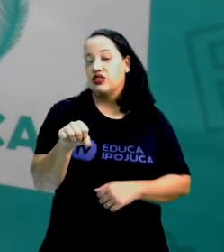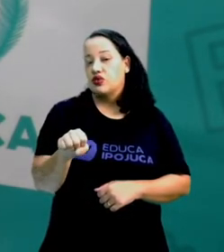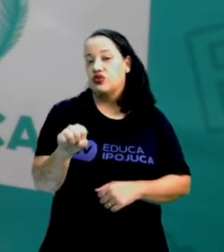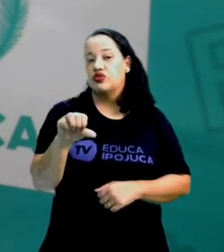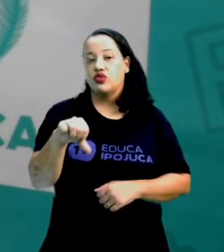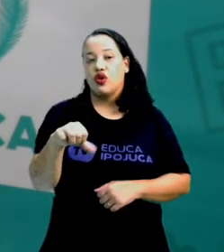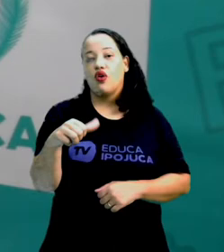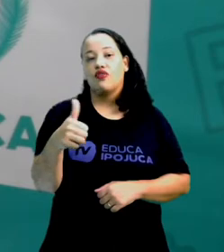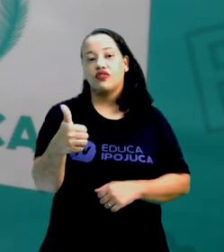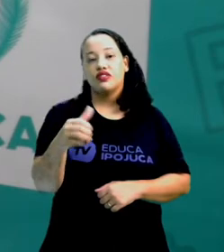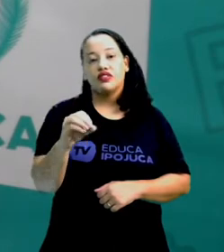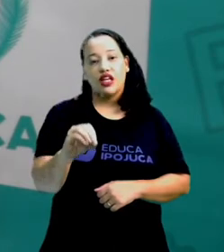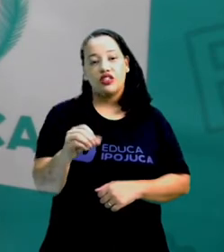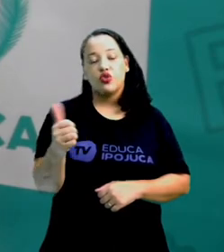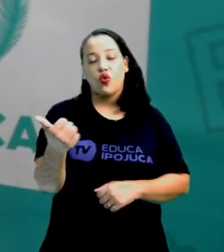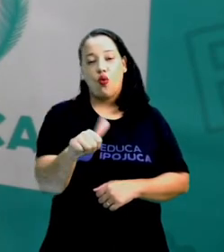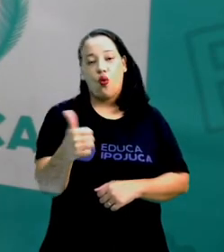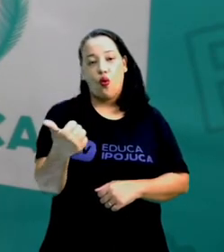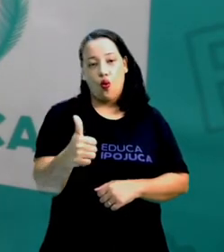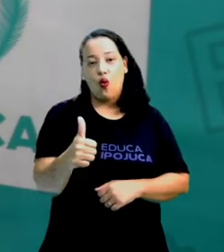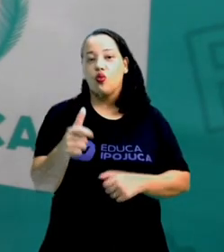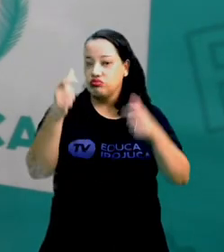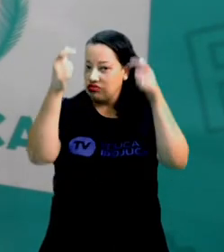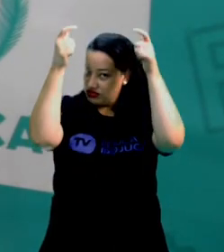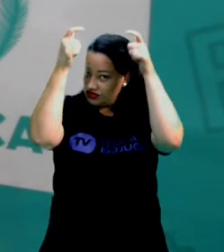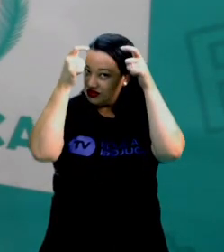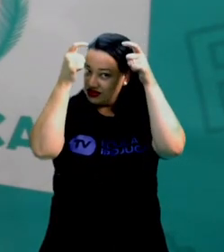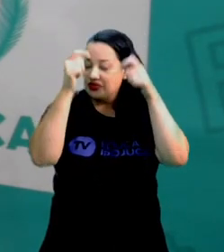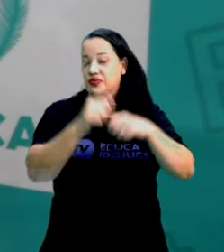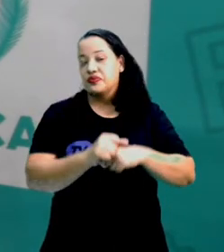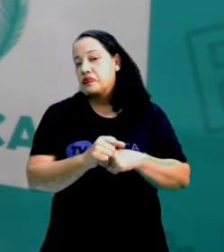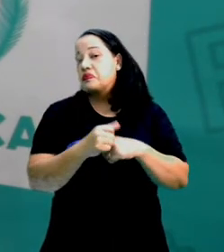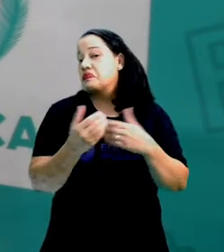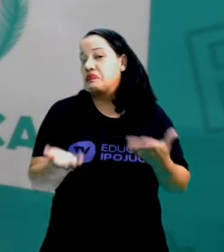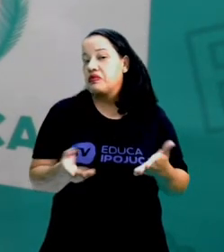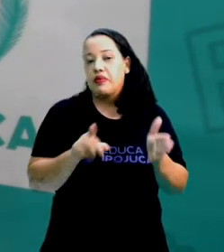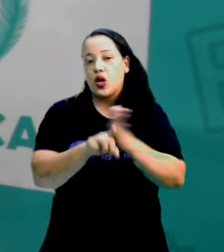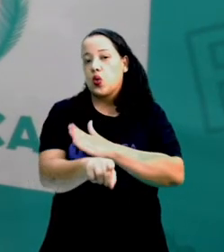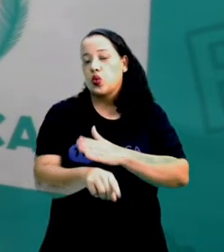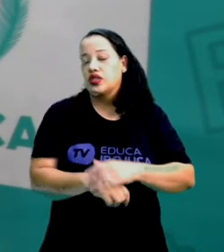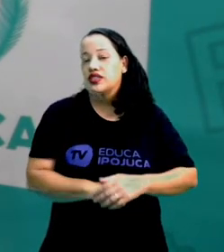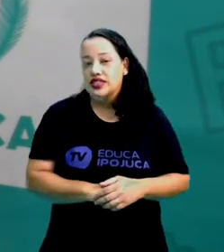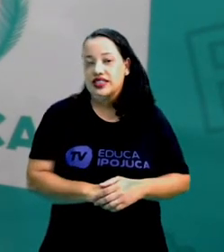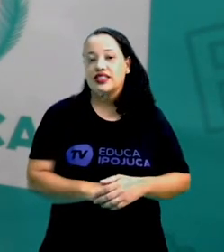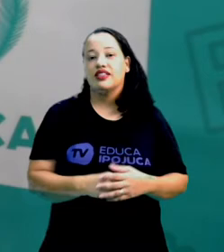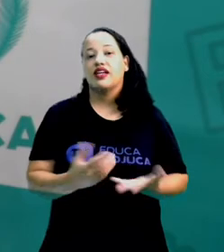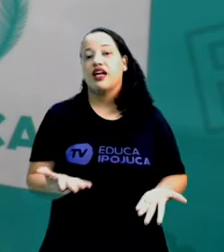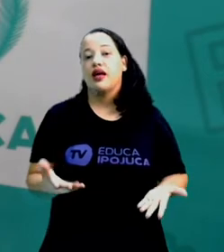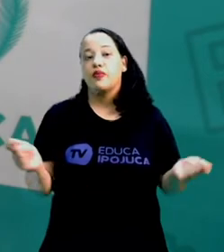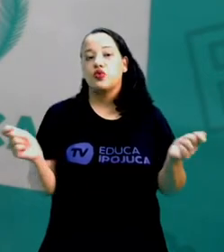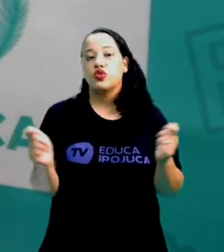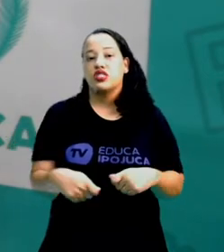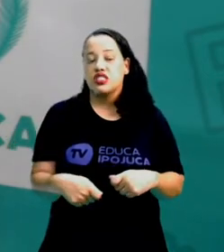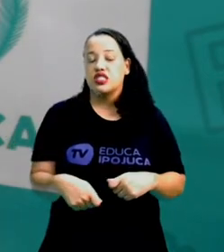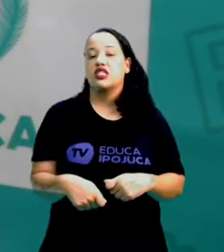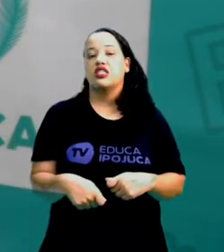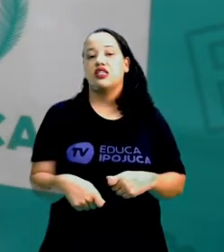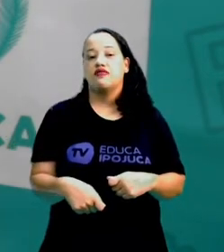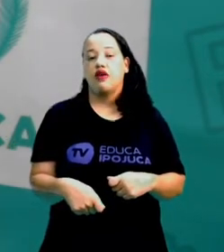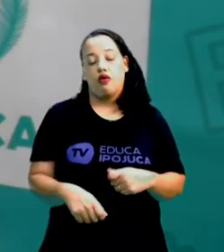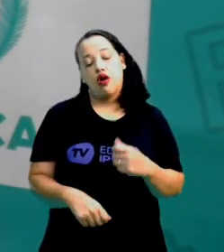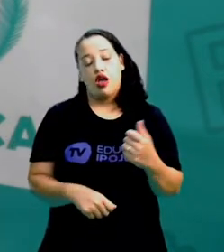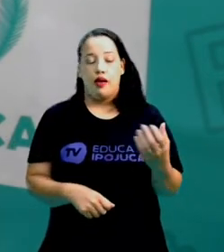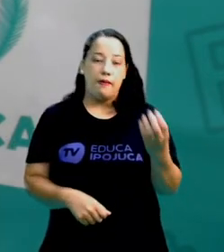oito, nove, 10, 11 chapéu. Aí a pergunta é possível dar um chapéu para